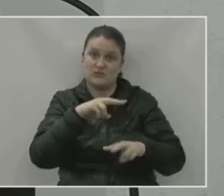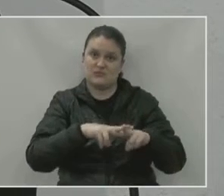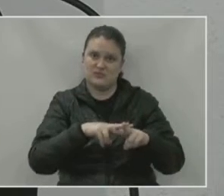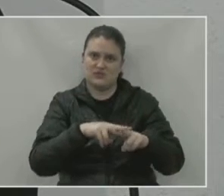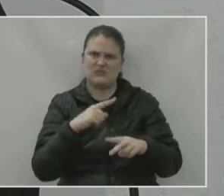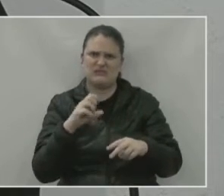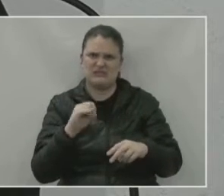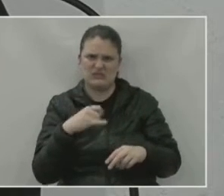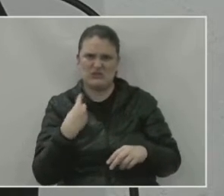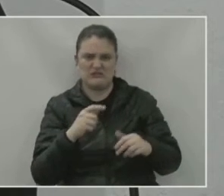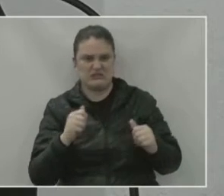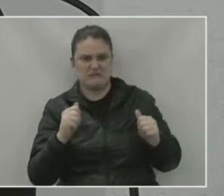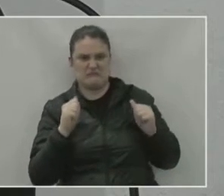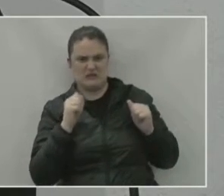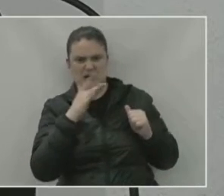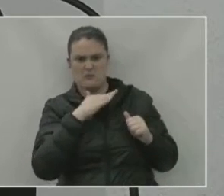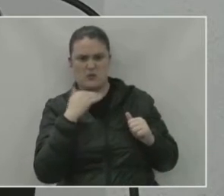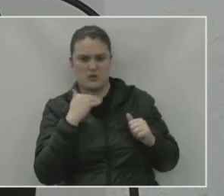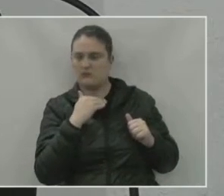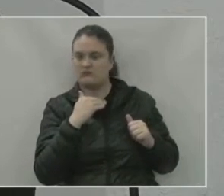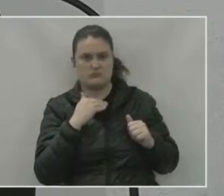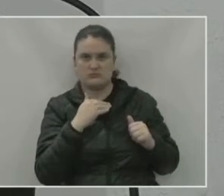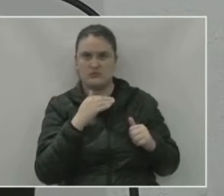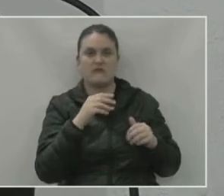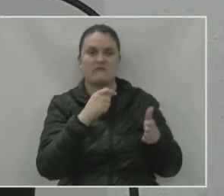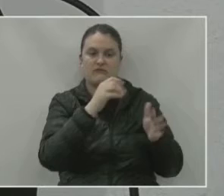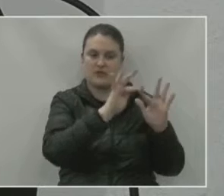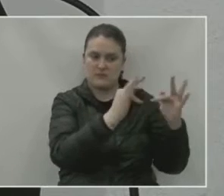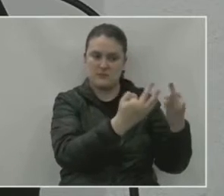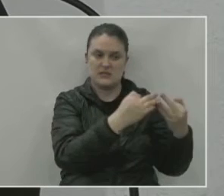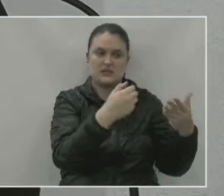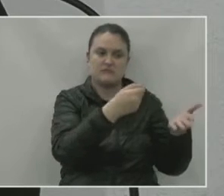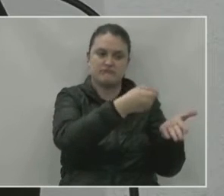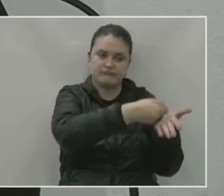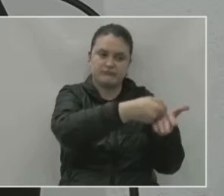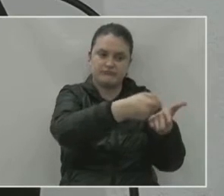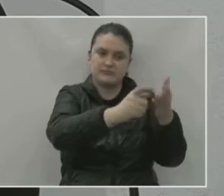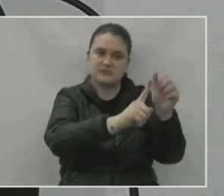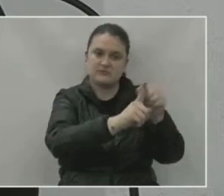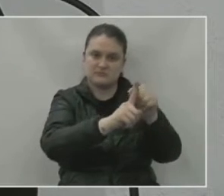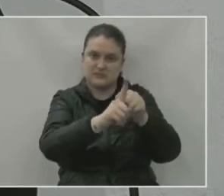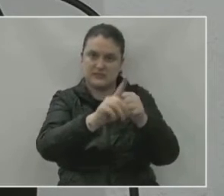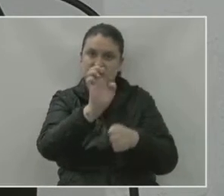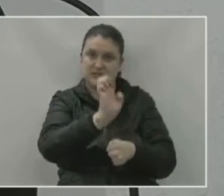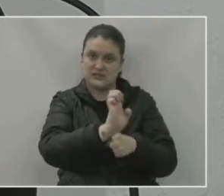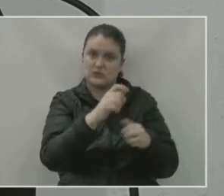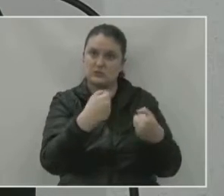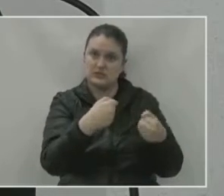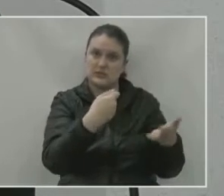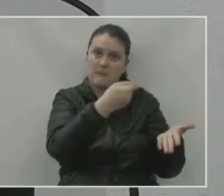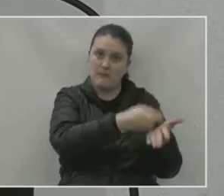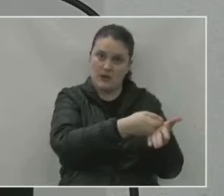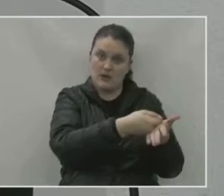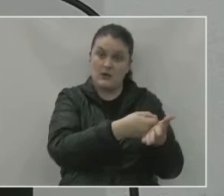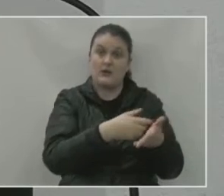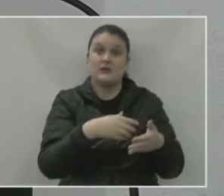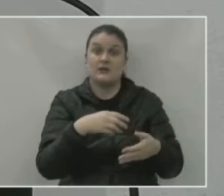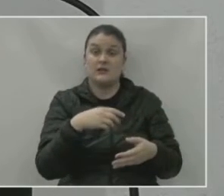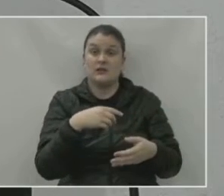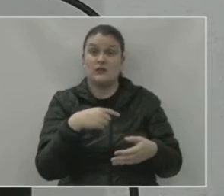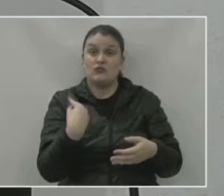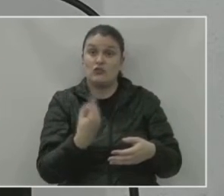Estado acaba bancando com dinheiro de imposto e que todos nós sabemos como funciona. Então, esse presídio,